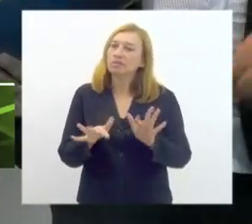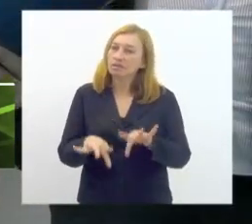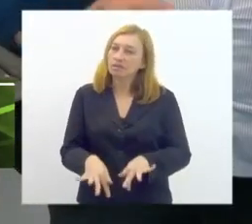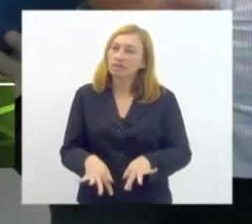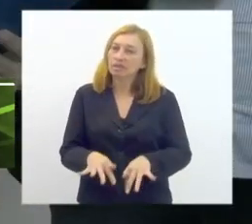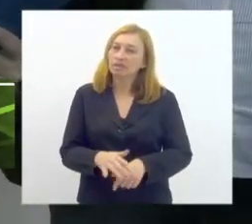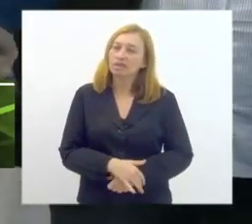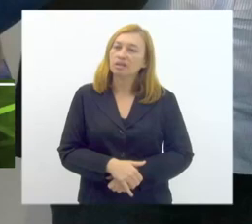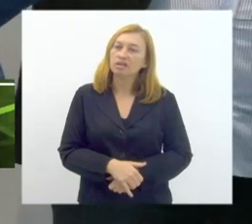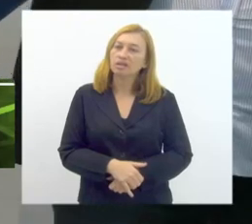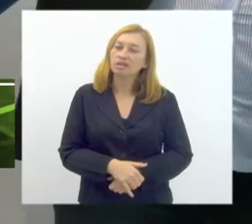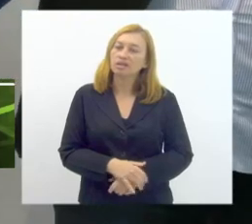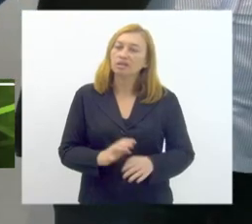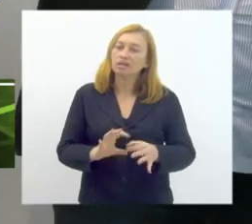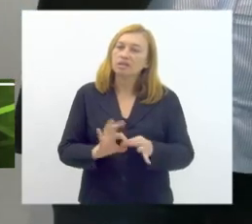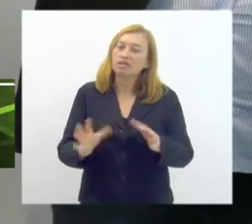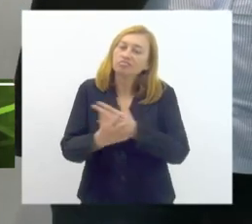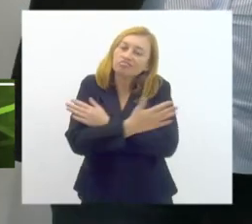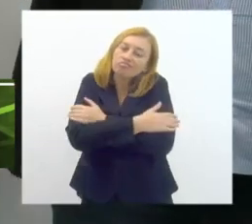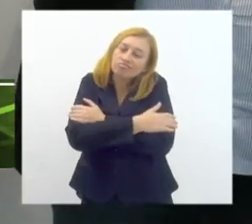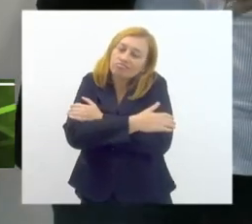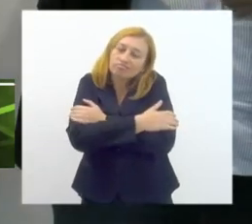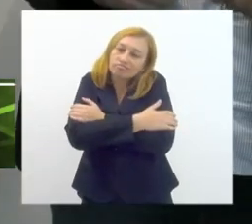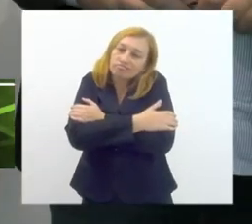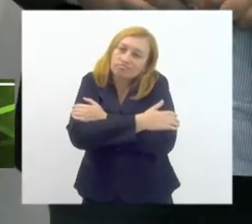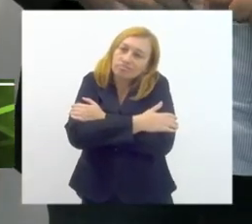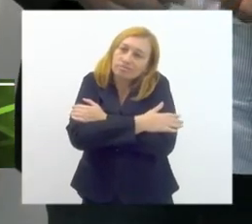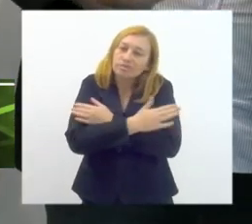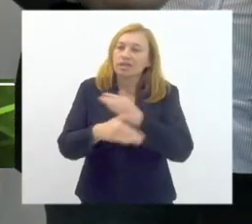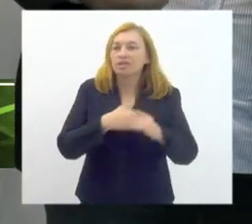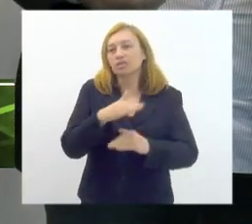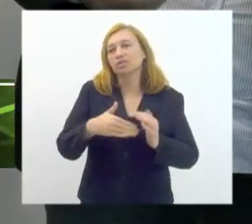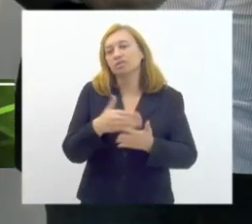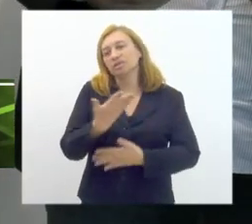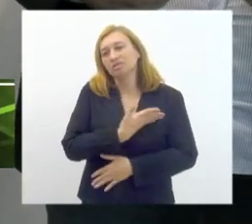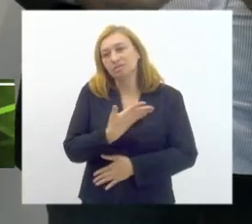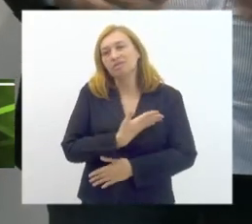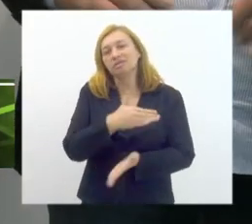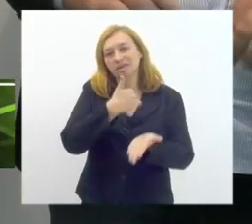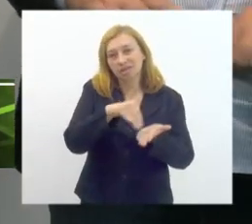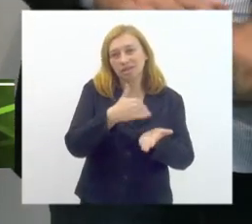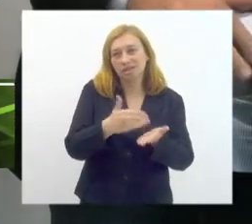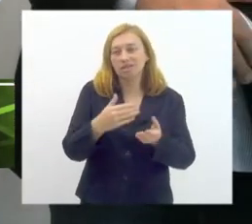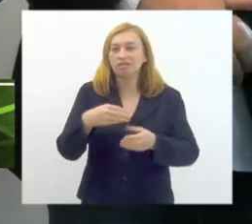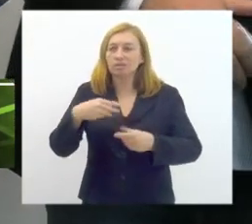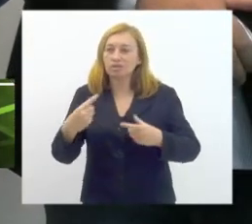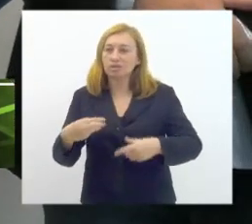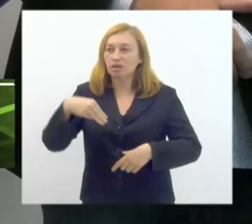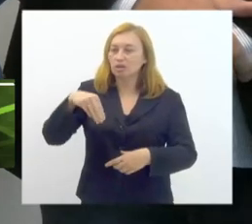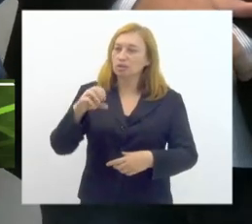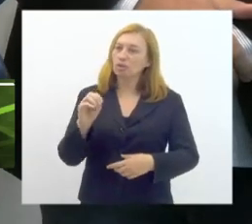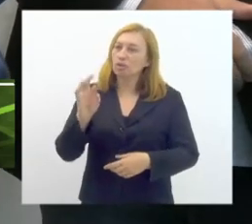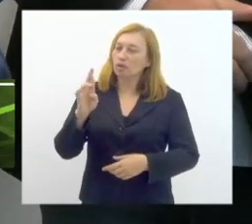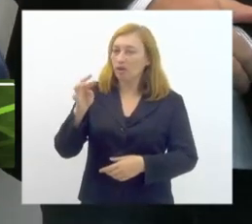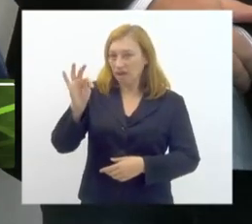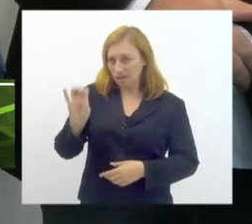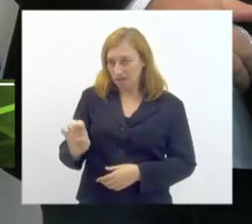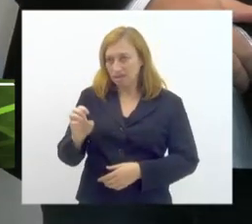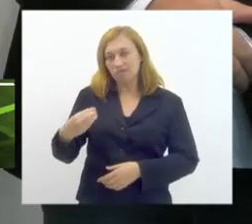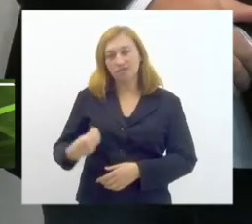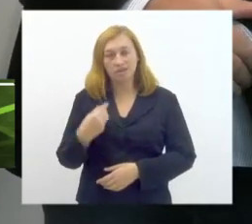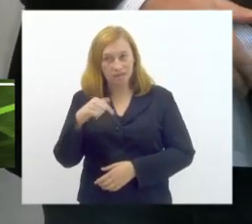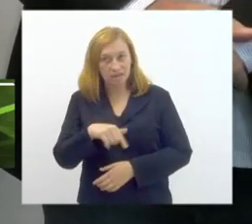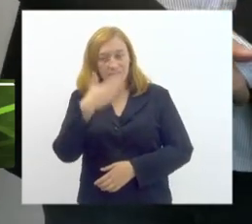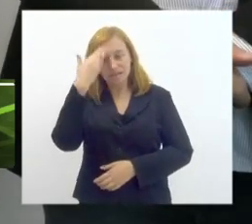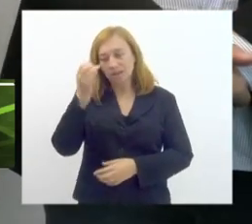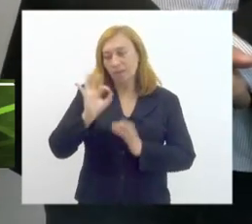finalizar, deixar um abraço carinhoso a todos os colegas secretários da região noroeste que estão aqui, que a gente sabe